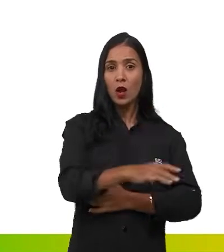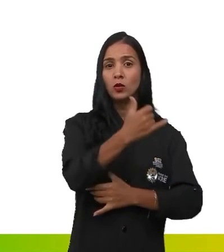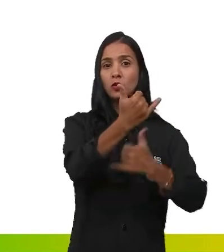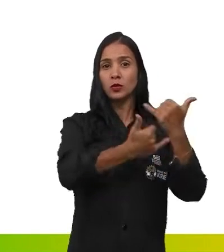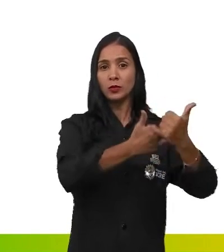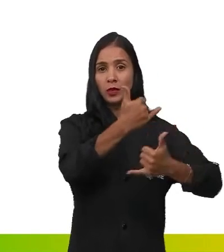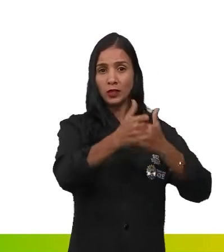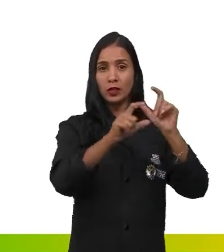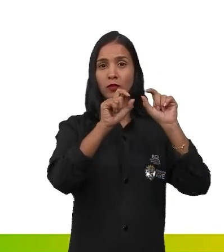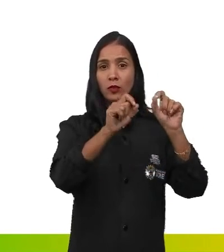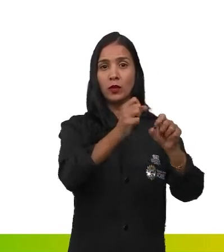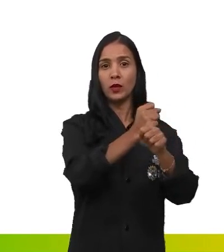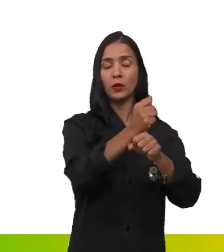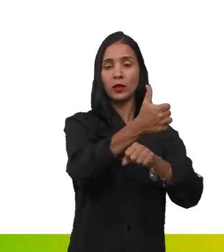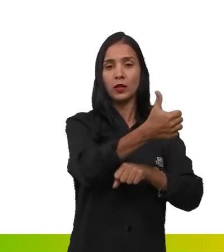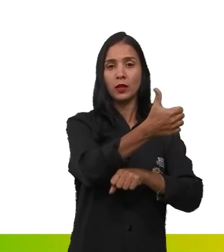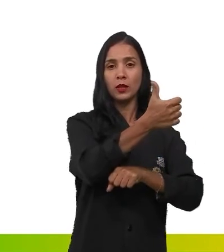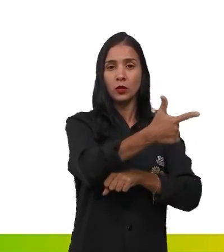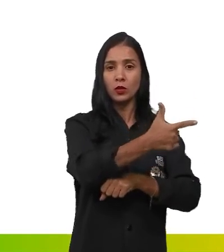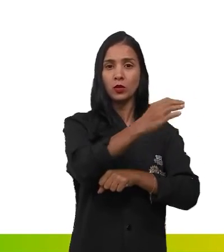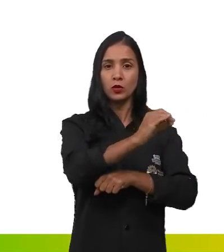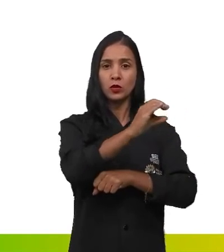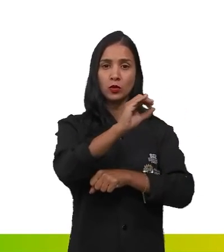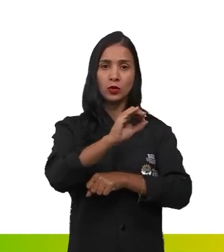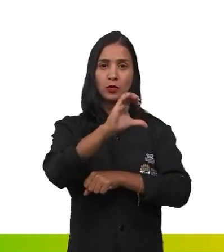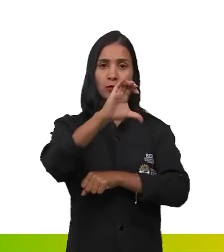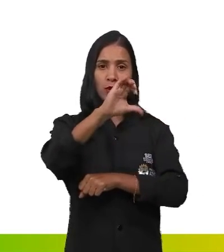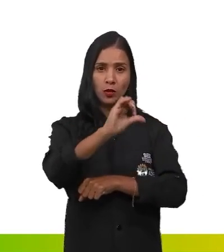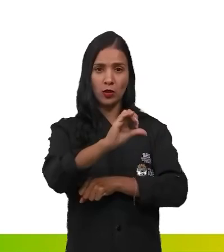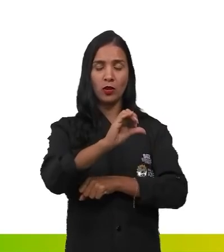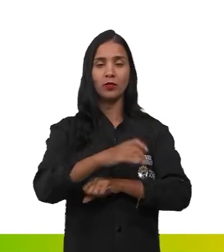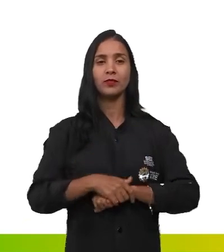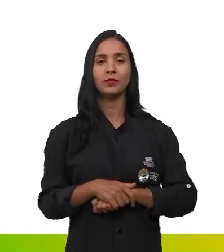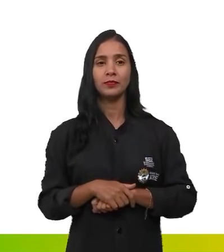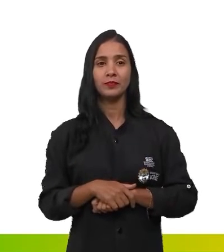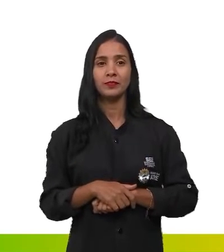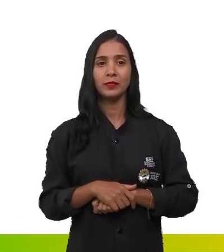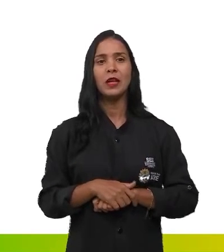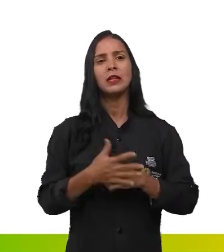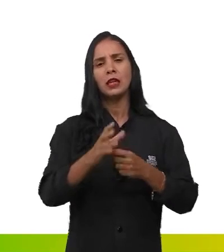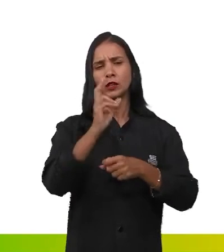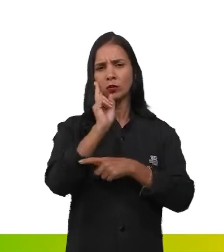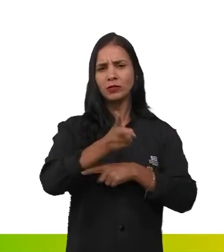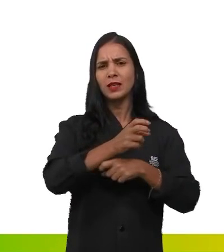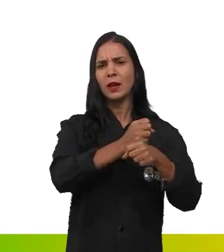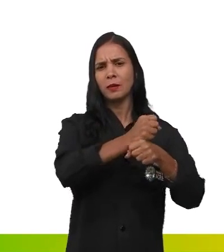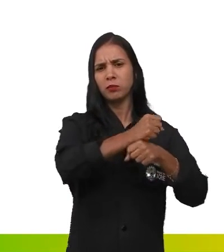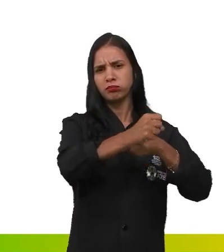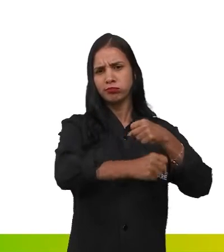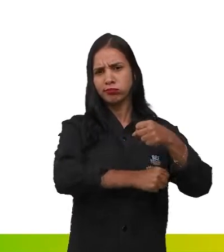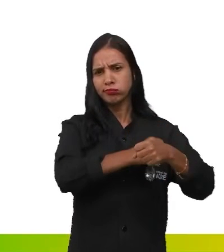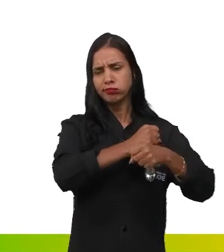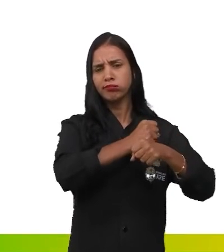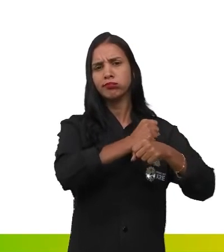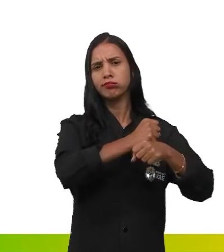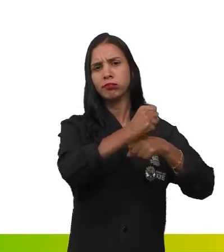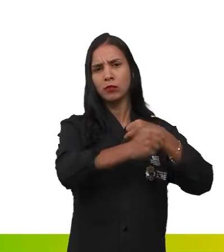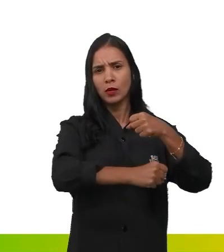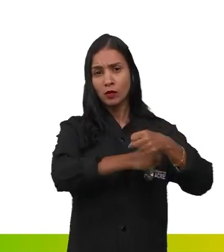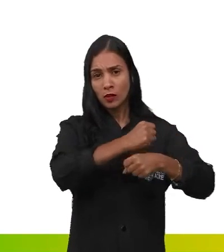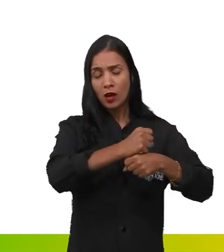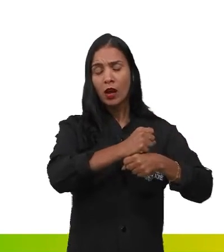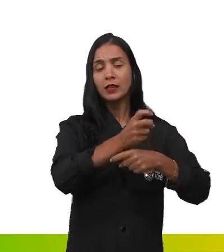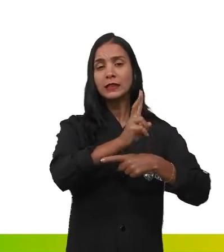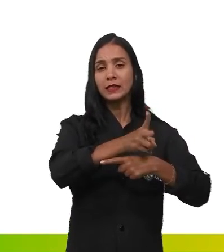vez que o torneio foi realizado. A periodicidade dos jogos é anual, com exceção do intervalo ocorrido de